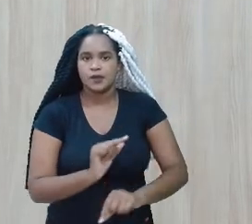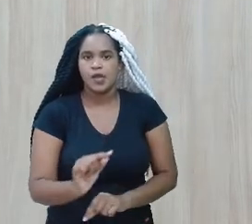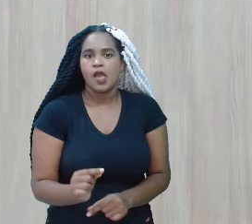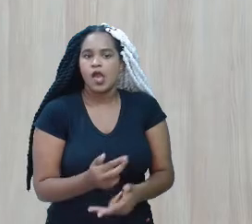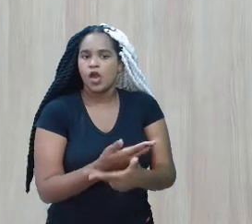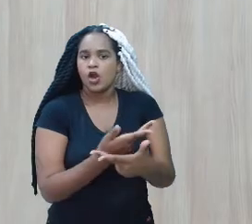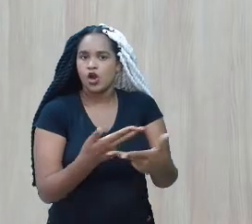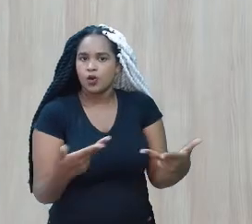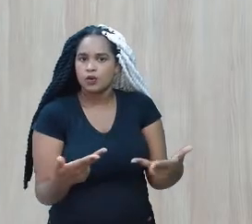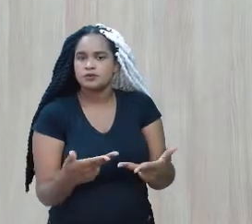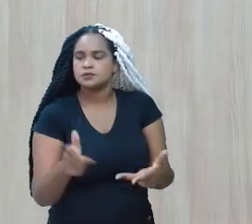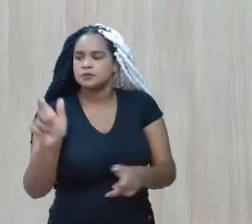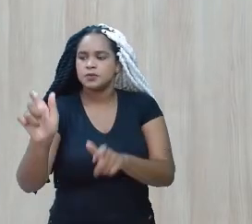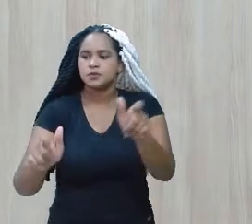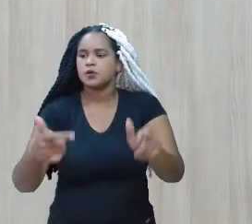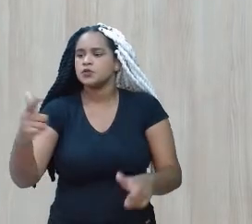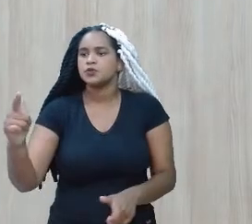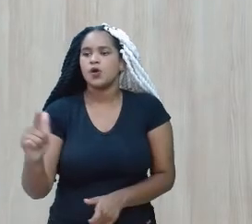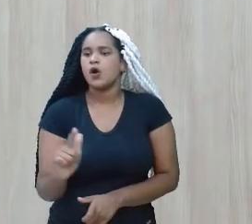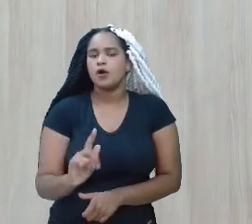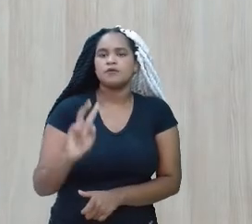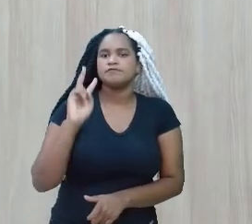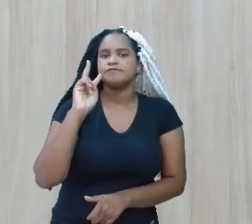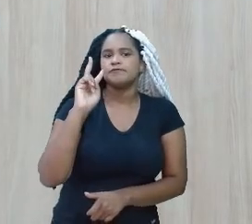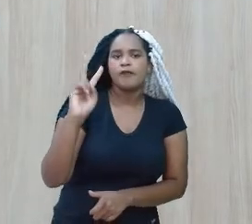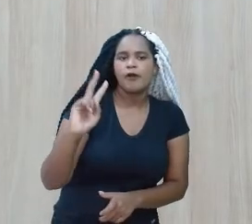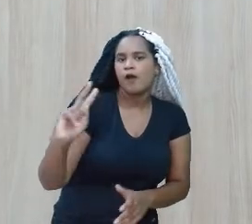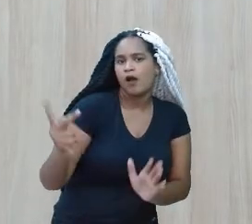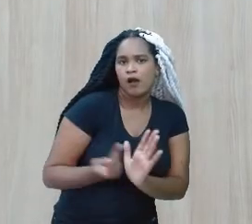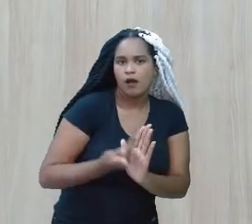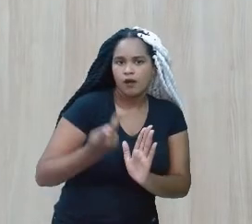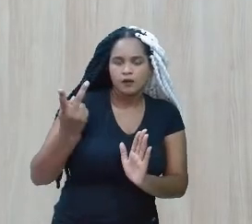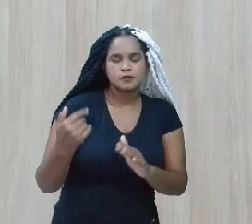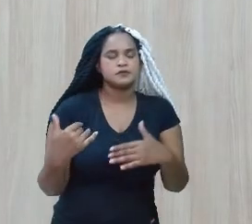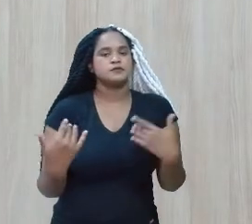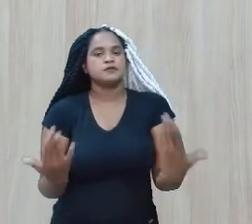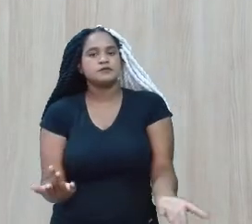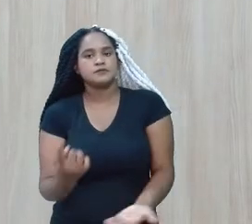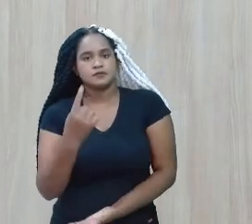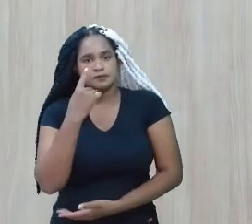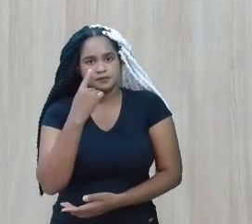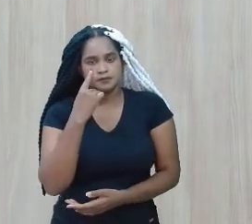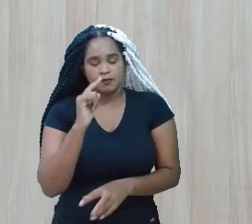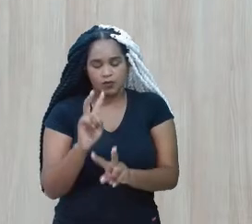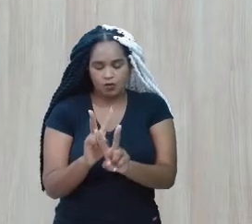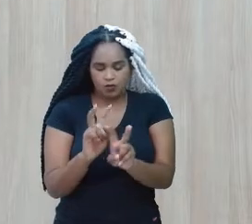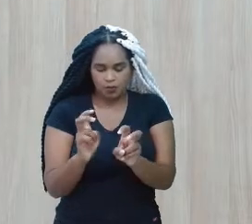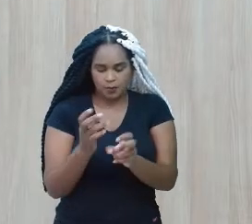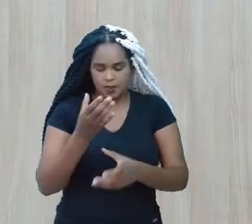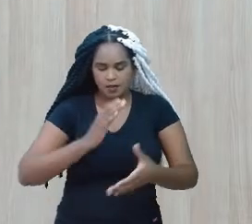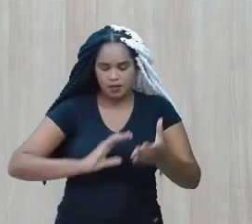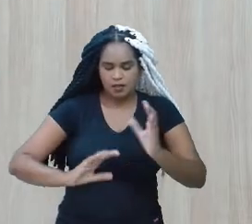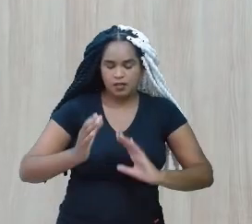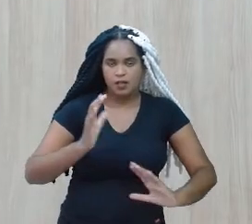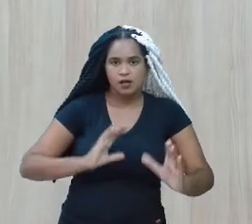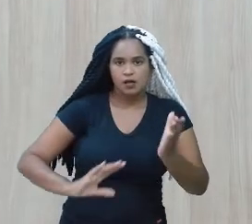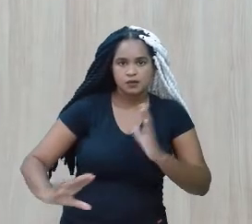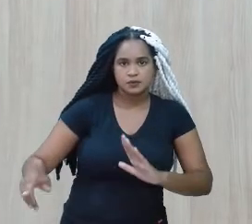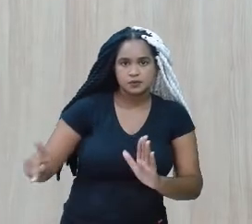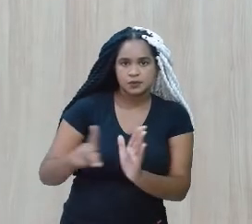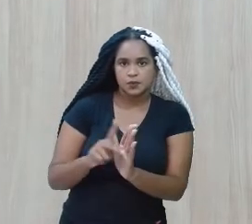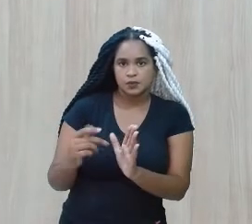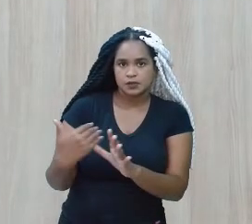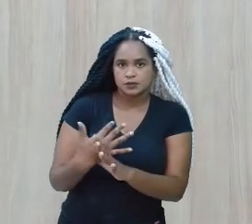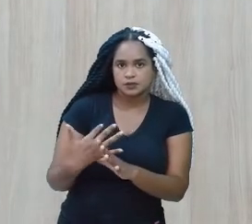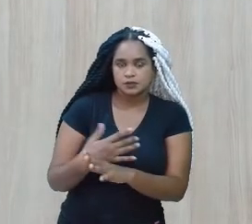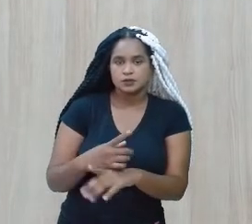viram. Então, tivemos esta aula de lendas urbanas e lendas folclóricas e tivemos esse impacto, não é,